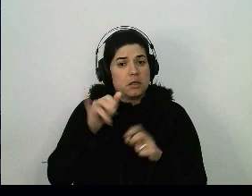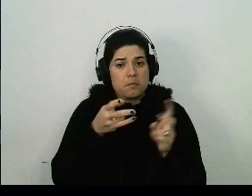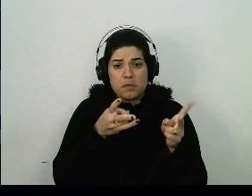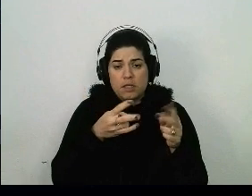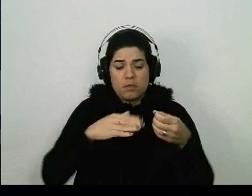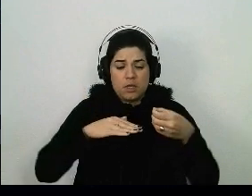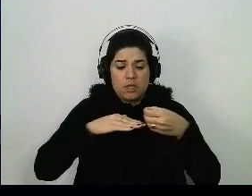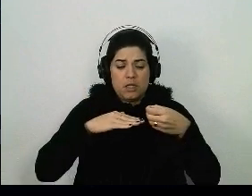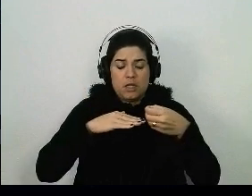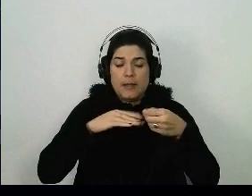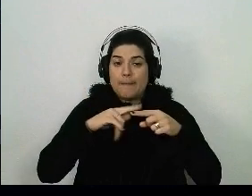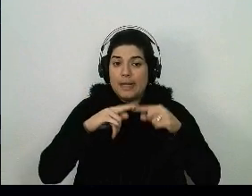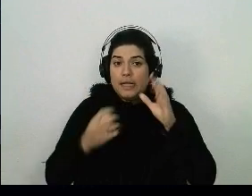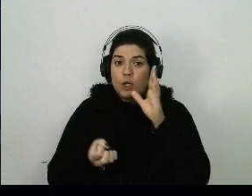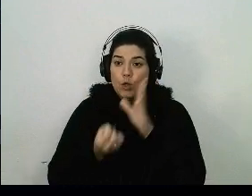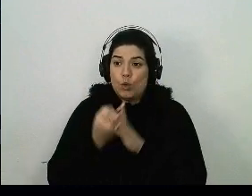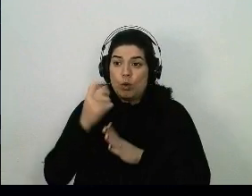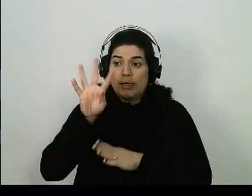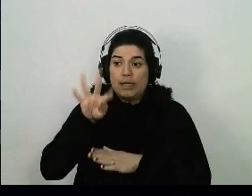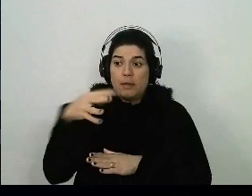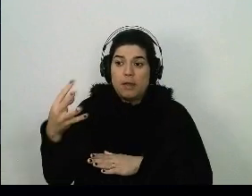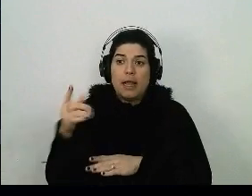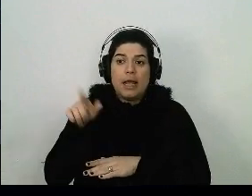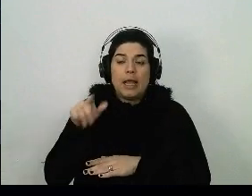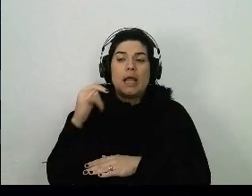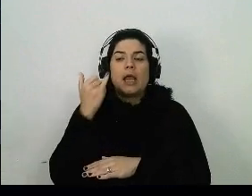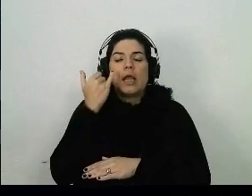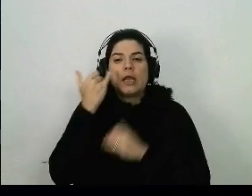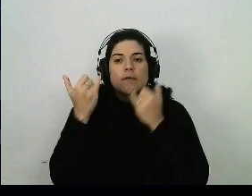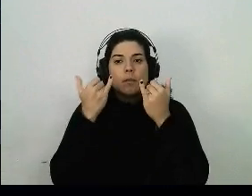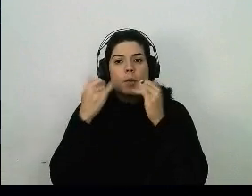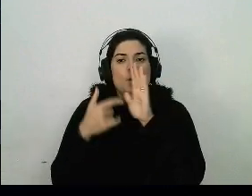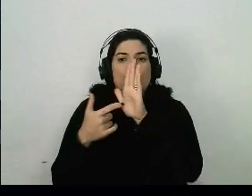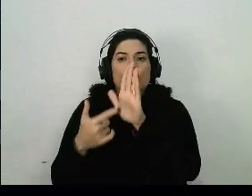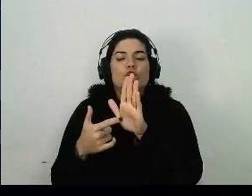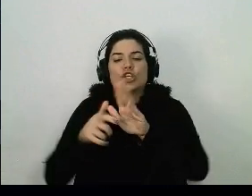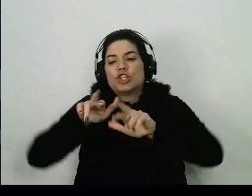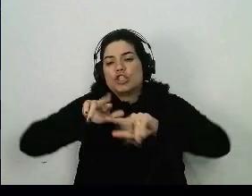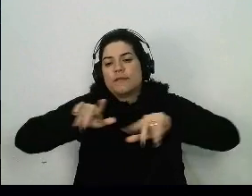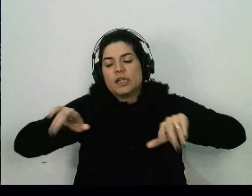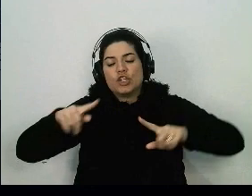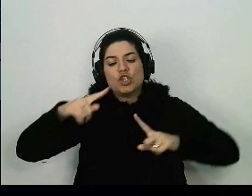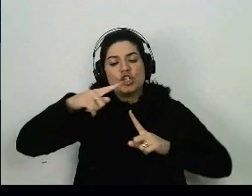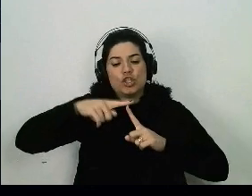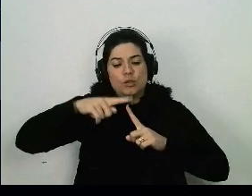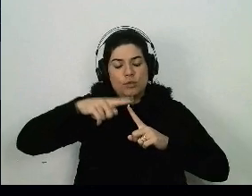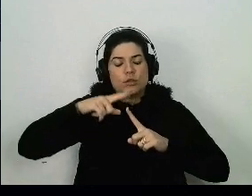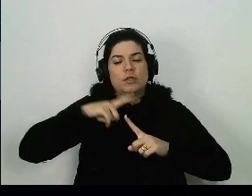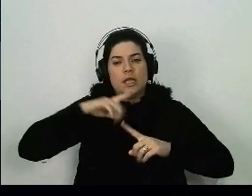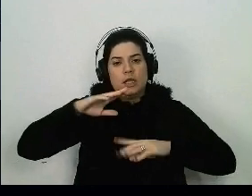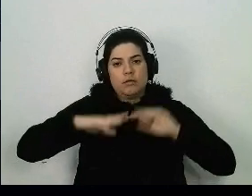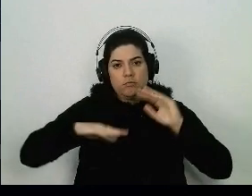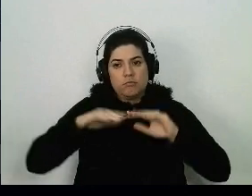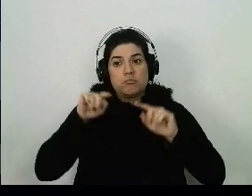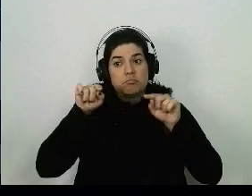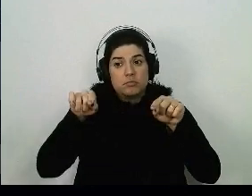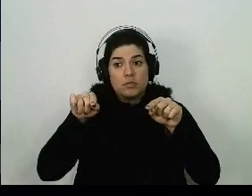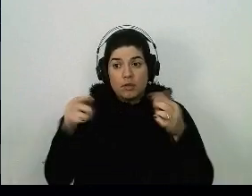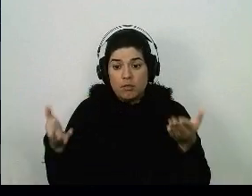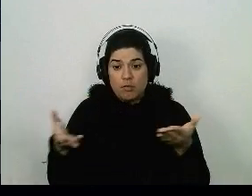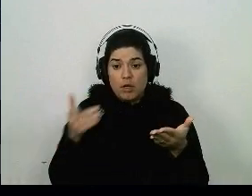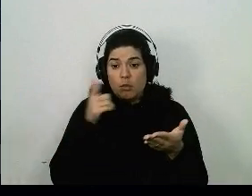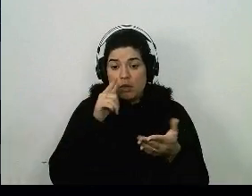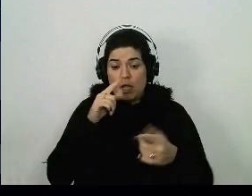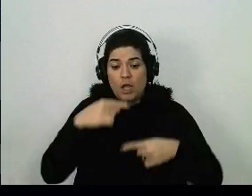uma tabela em que ele informou os tipos diferentes de operações que houve lá, e assim a gente consegue atualizar o balanço,